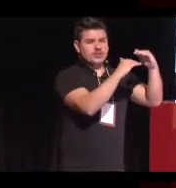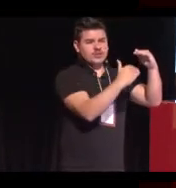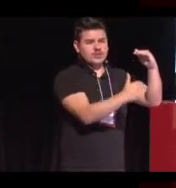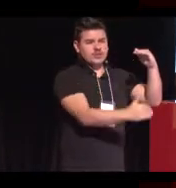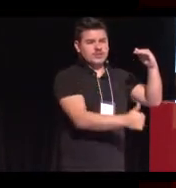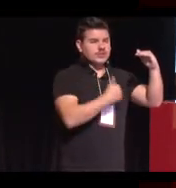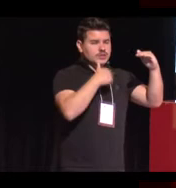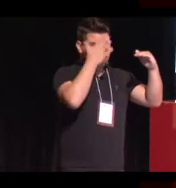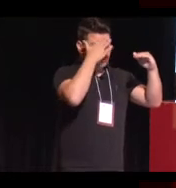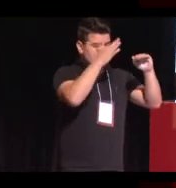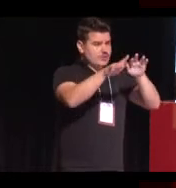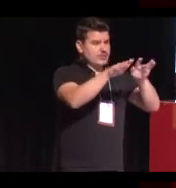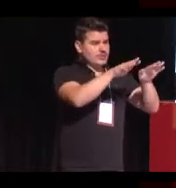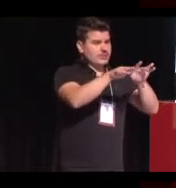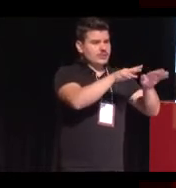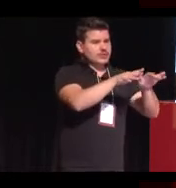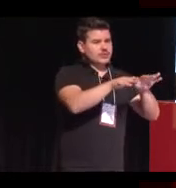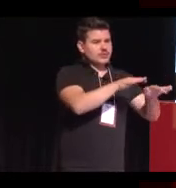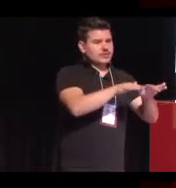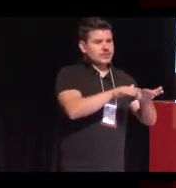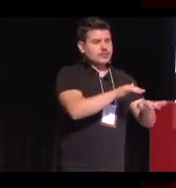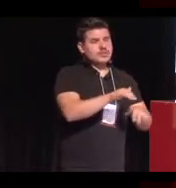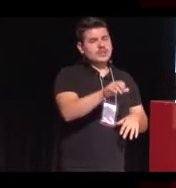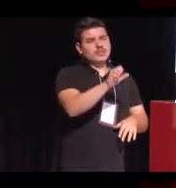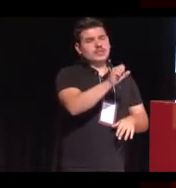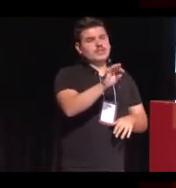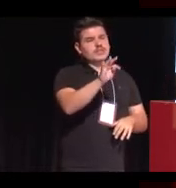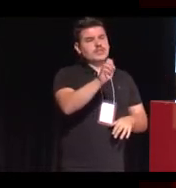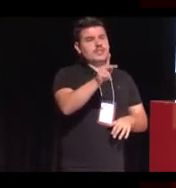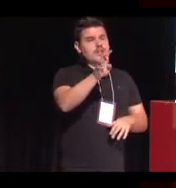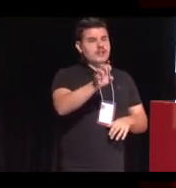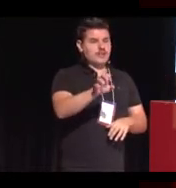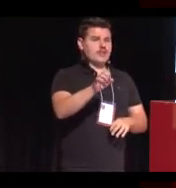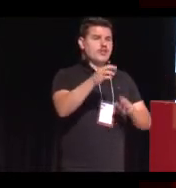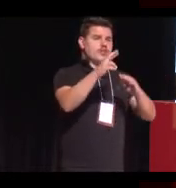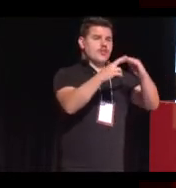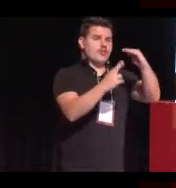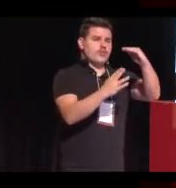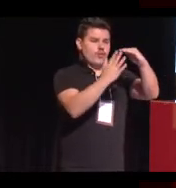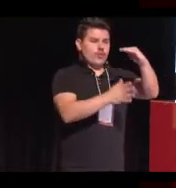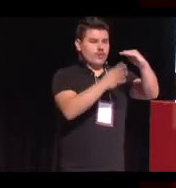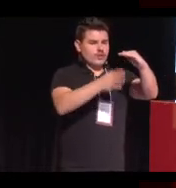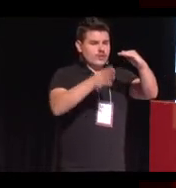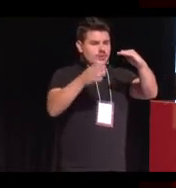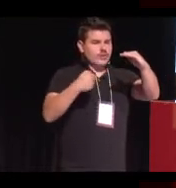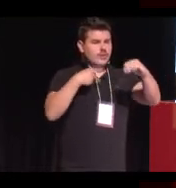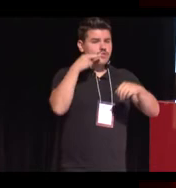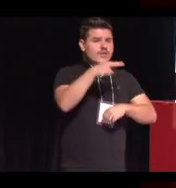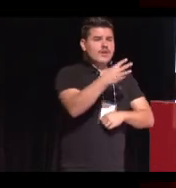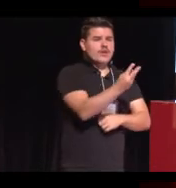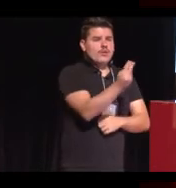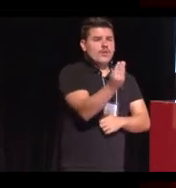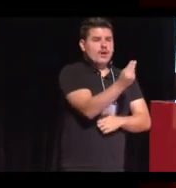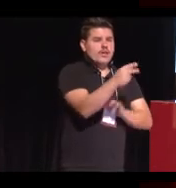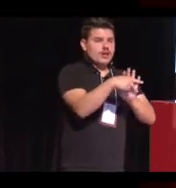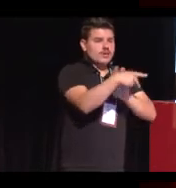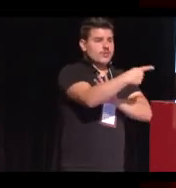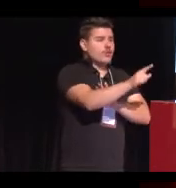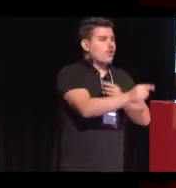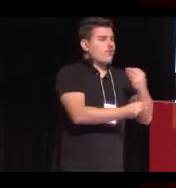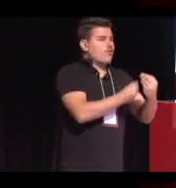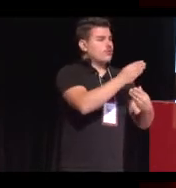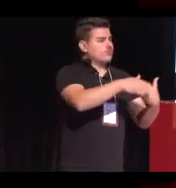como os stakeholders da nossa equipe viam a qualidade do como